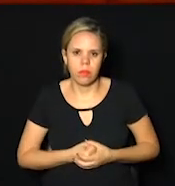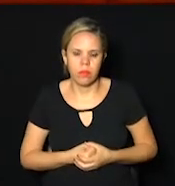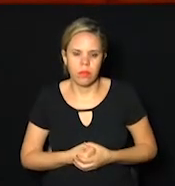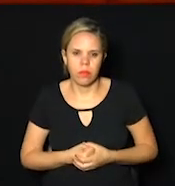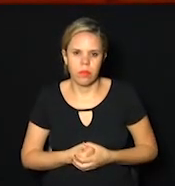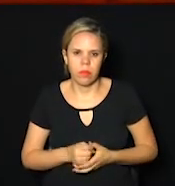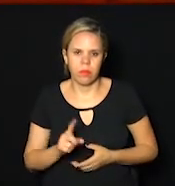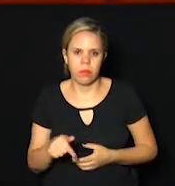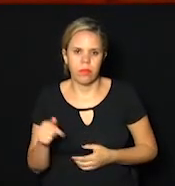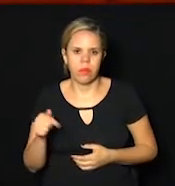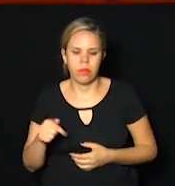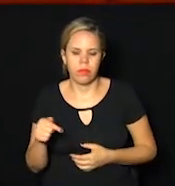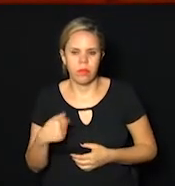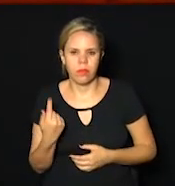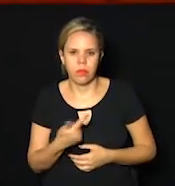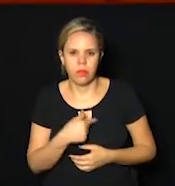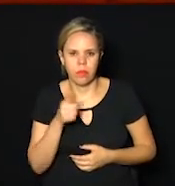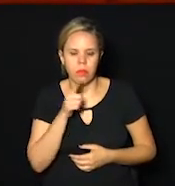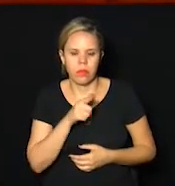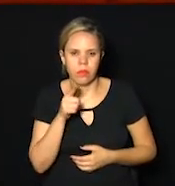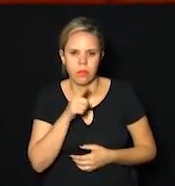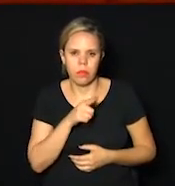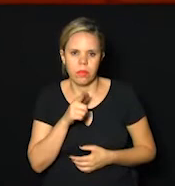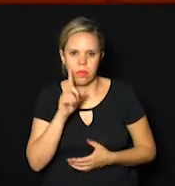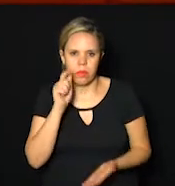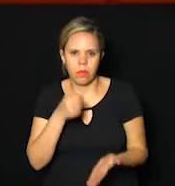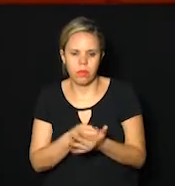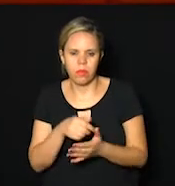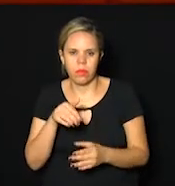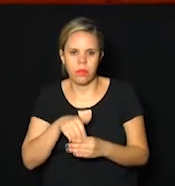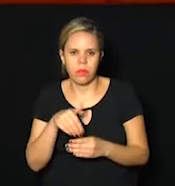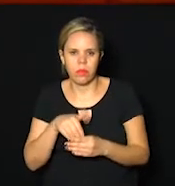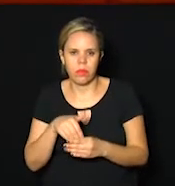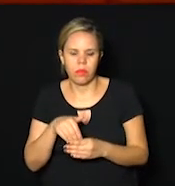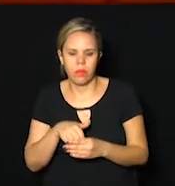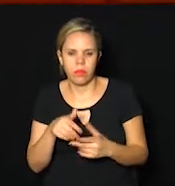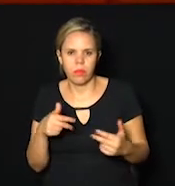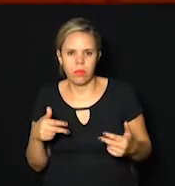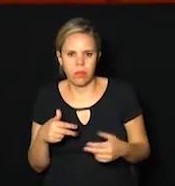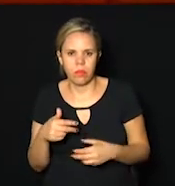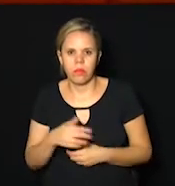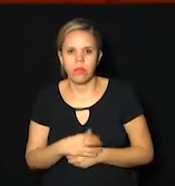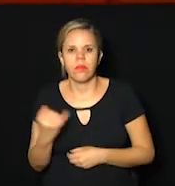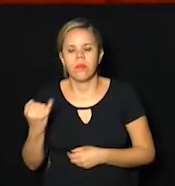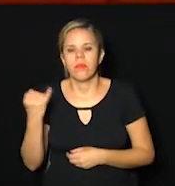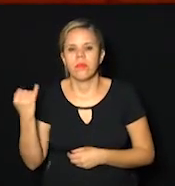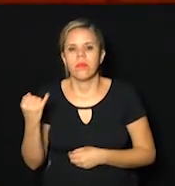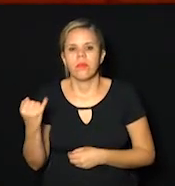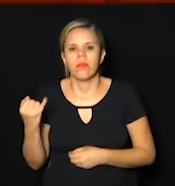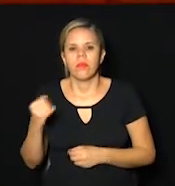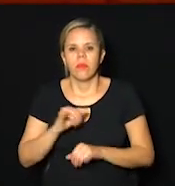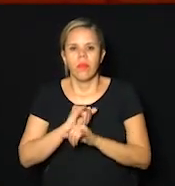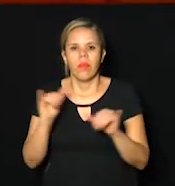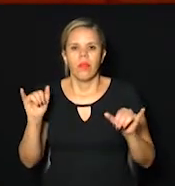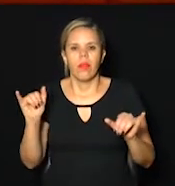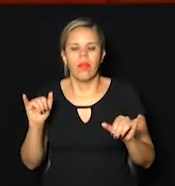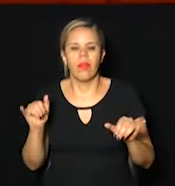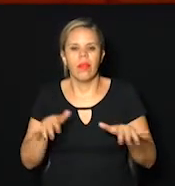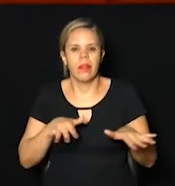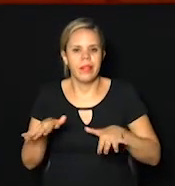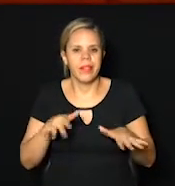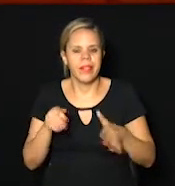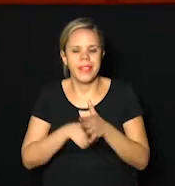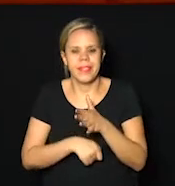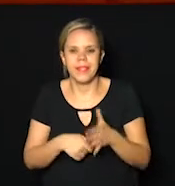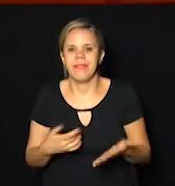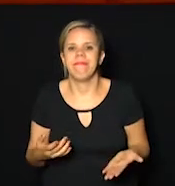justamente aqui que a gente consegue garantir o voto e garantir algo que é muito importante numa campanha, mobilização. E